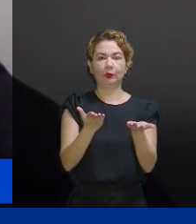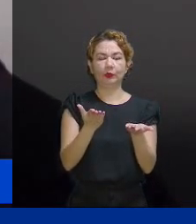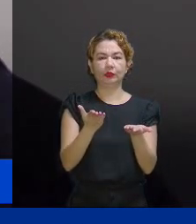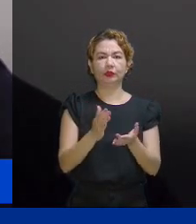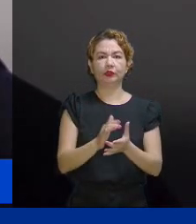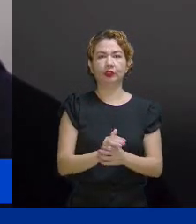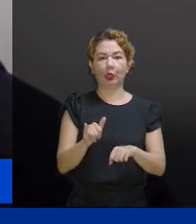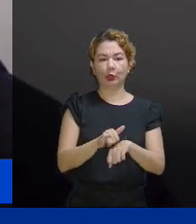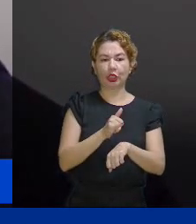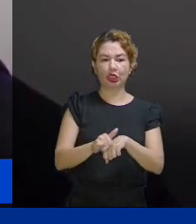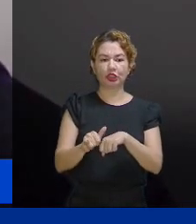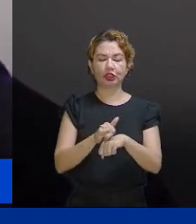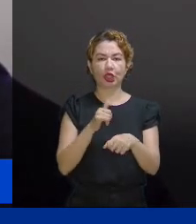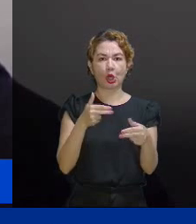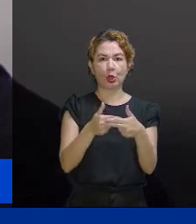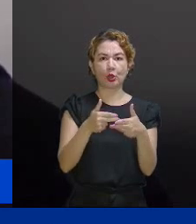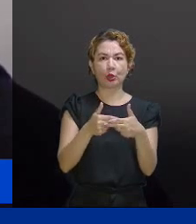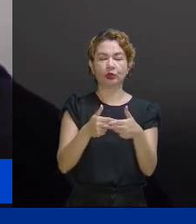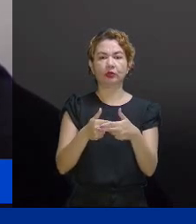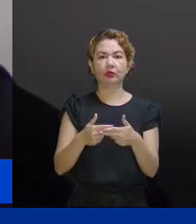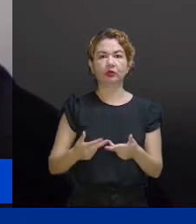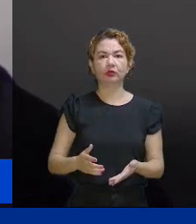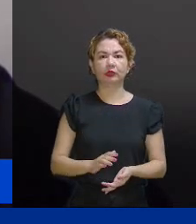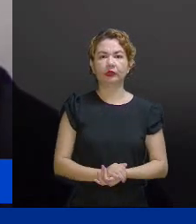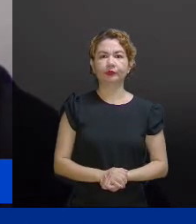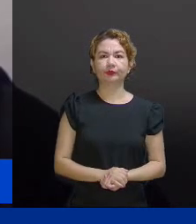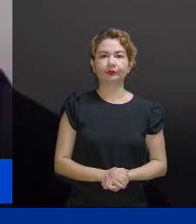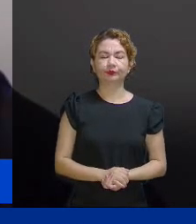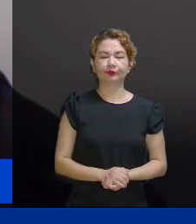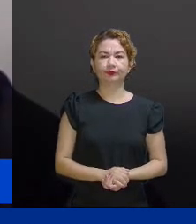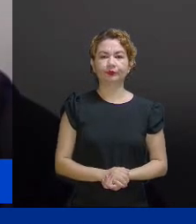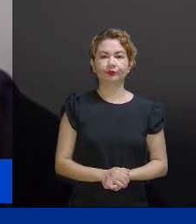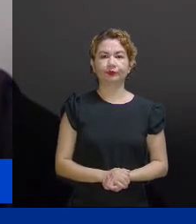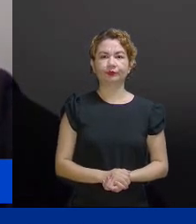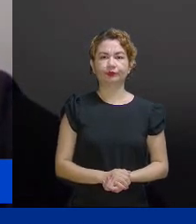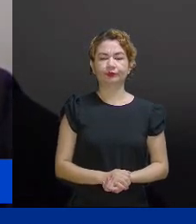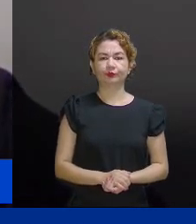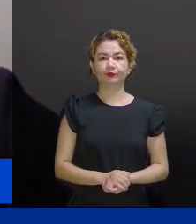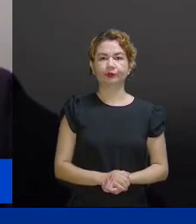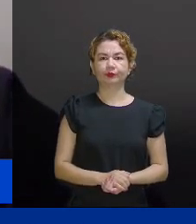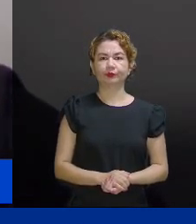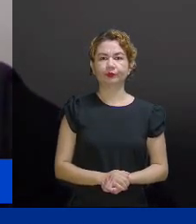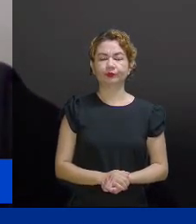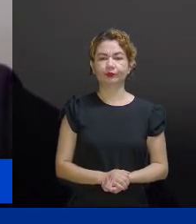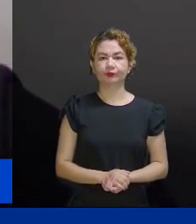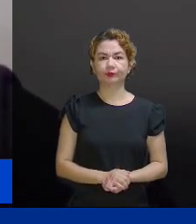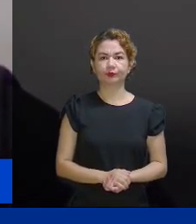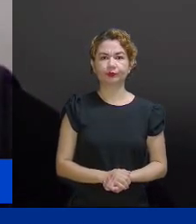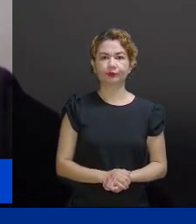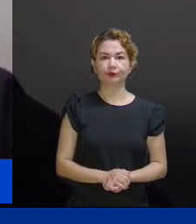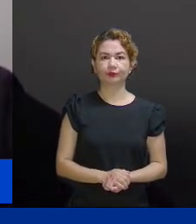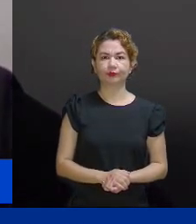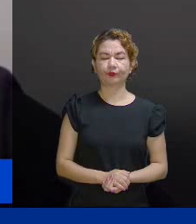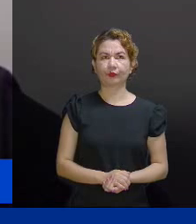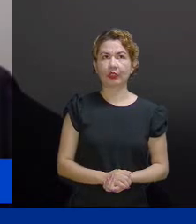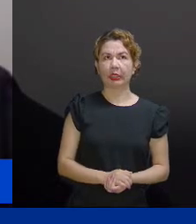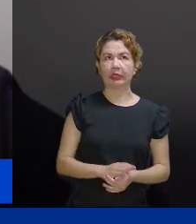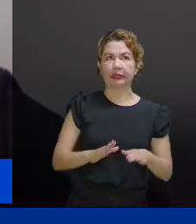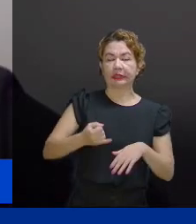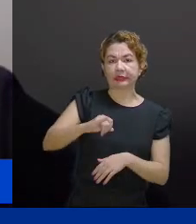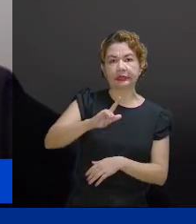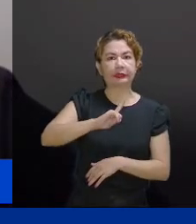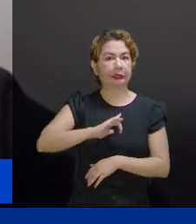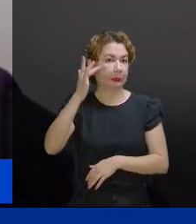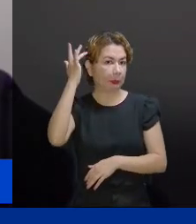adotadas, e, sobretudo, a ausência de elementos concretos que configurem teratologia ou